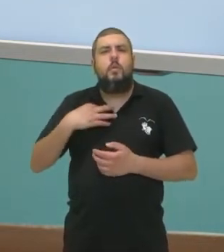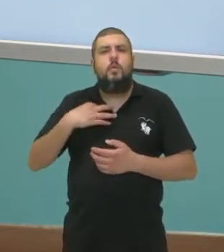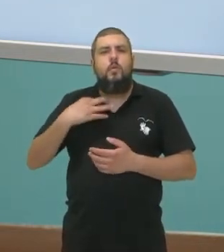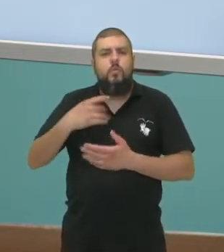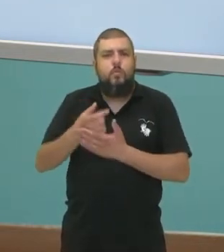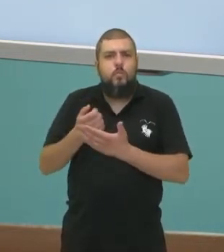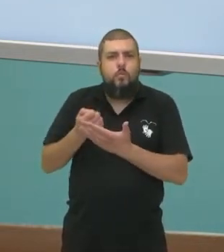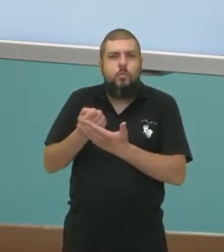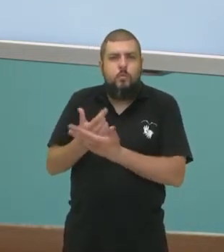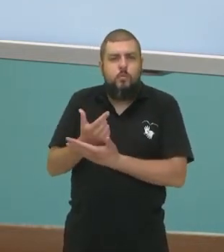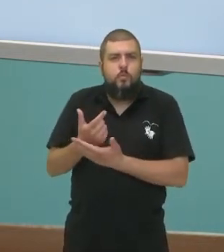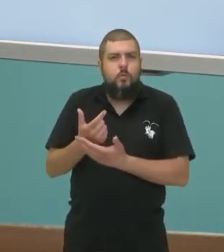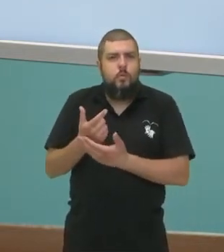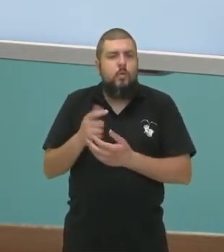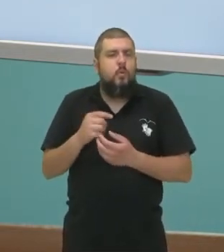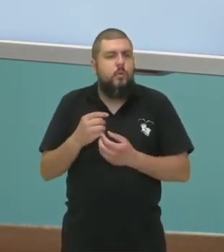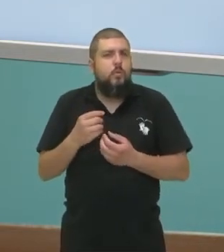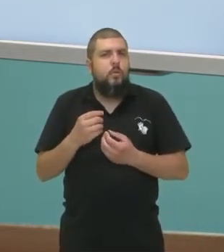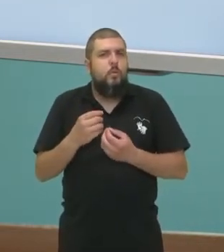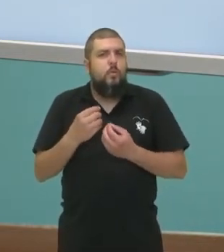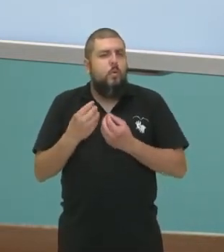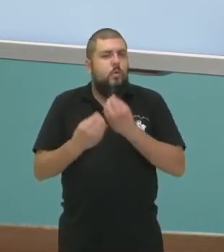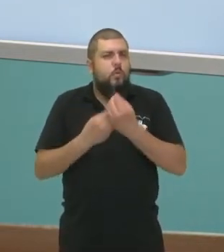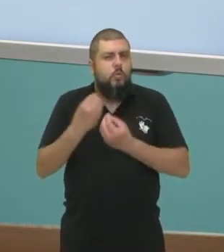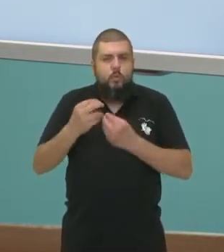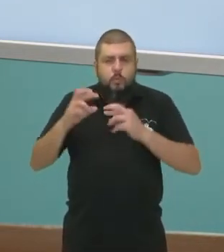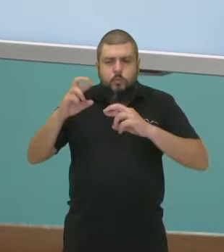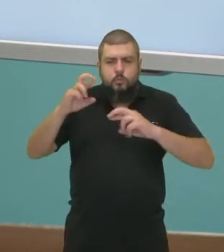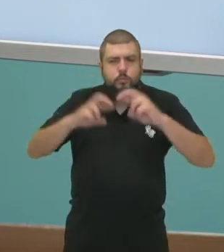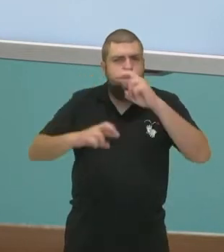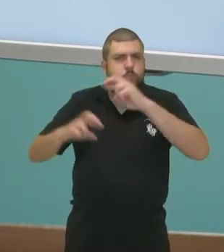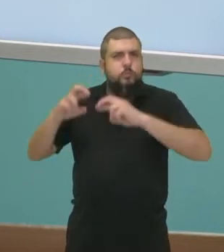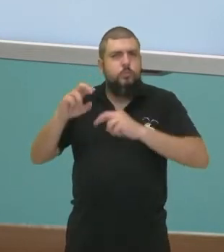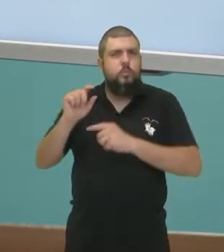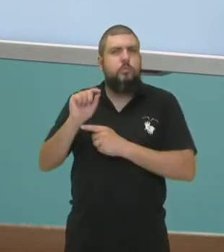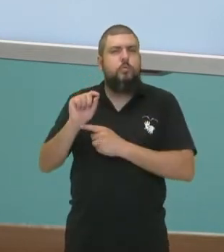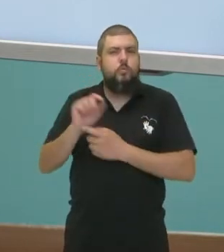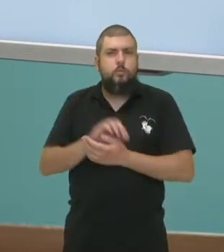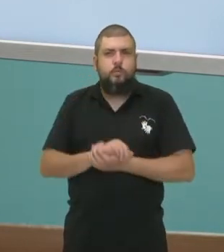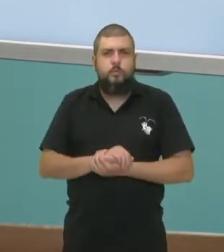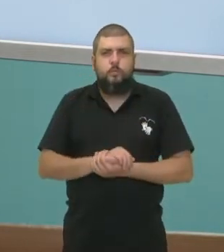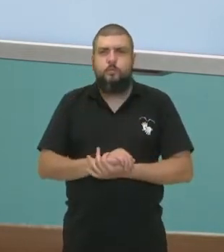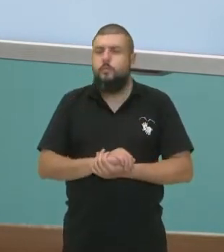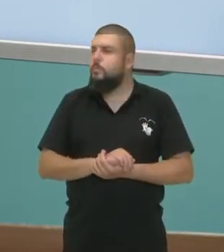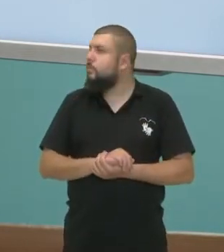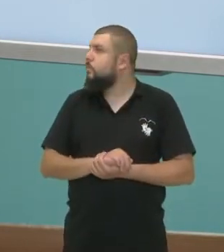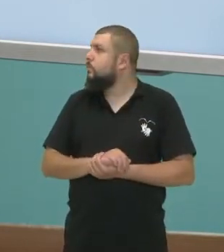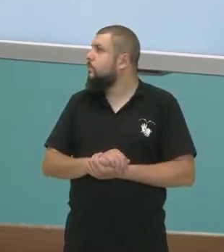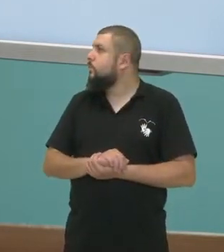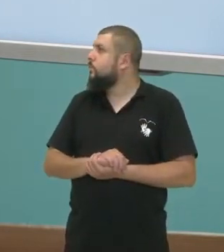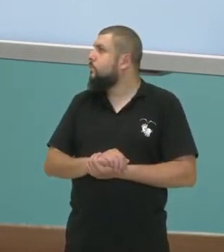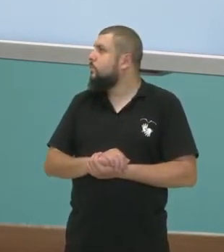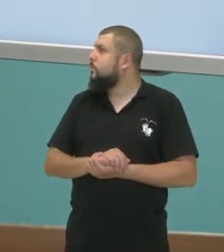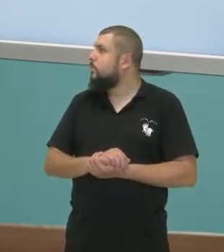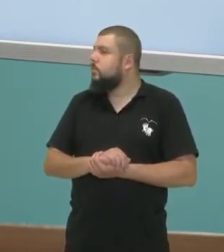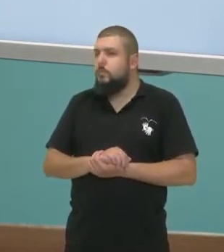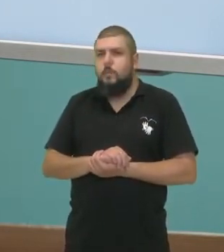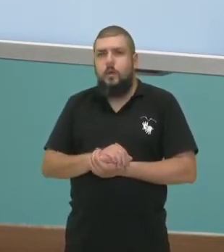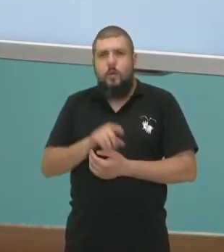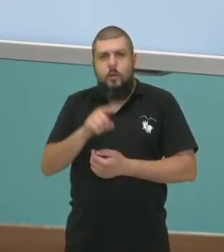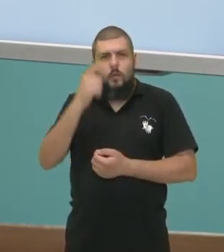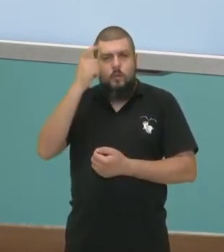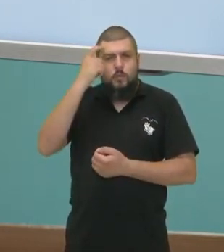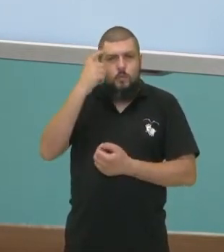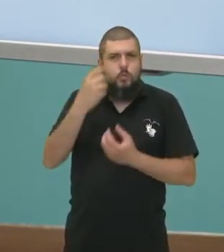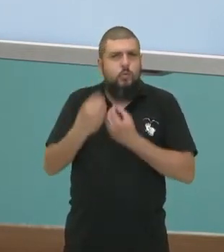compras roupas? Então, quando você vai comprar uma roupa, o que que você leva em conta? O que que você considera? A ver, la durabilidade, você pensa aí o